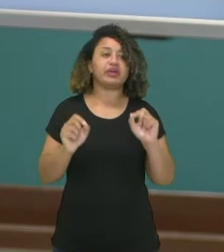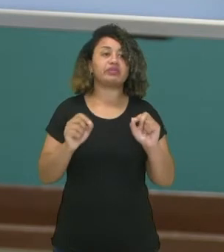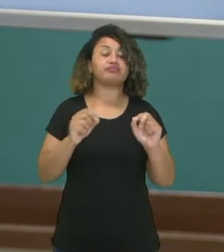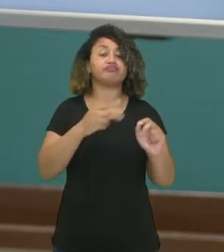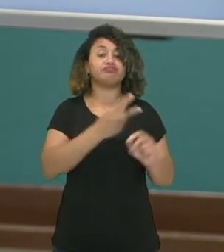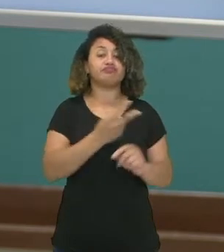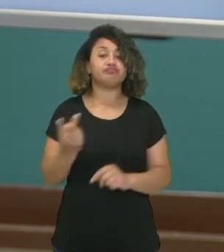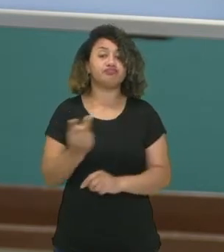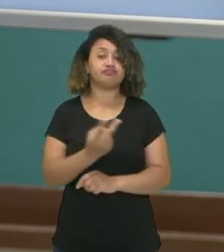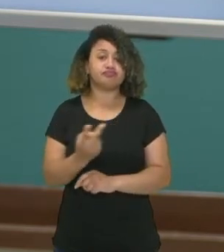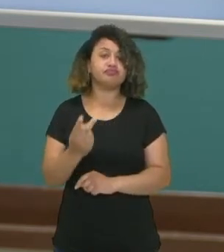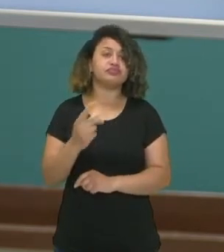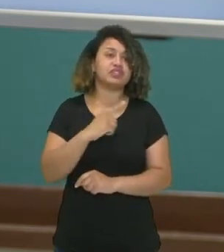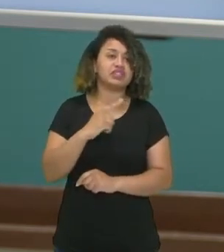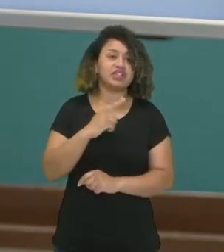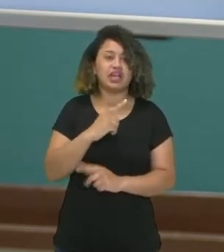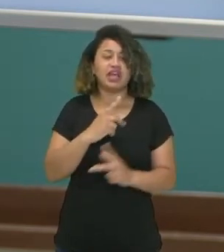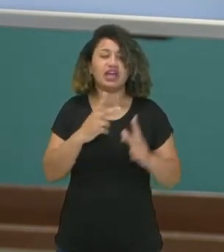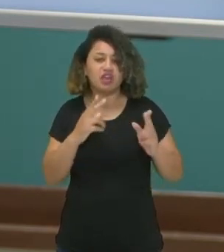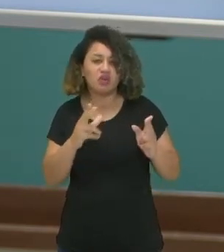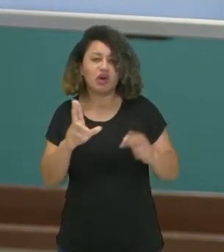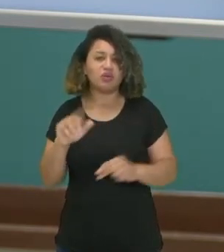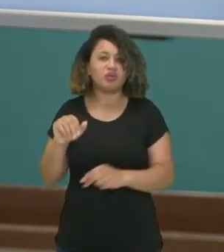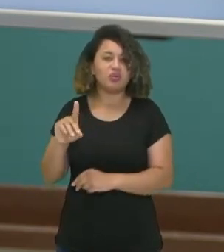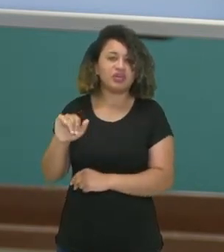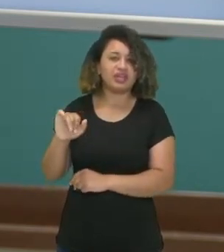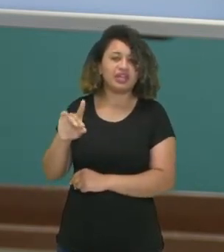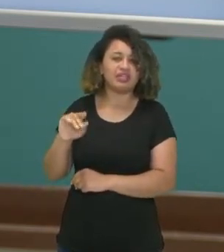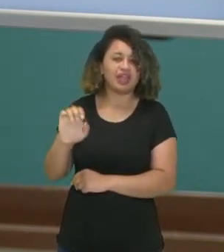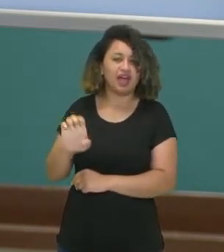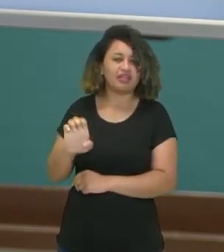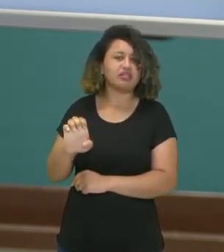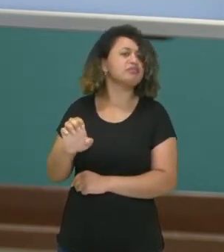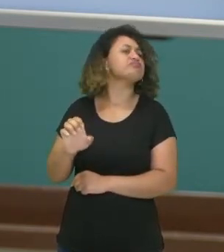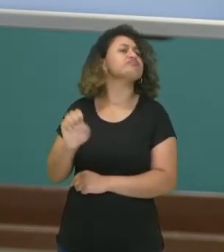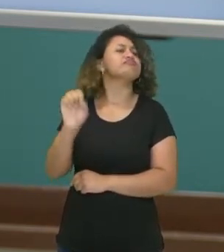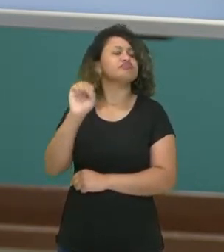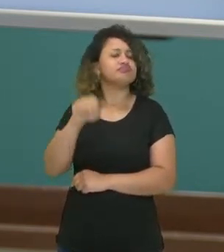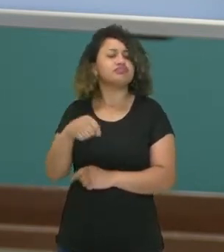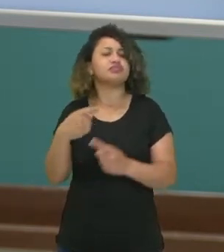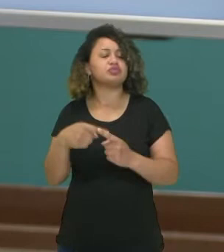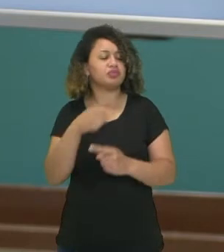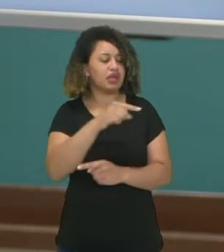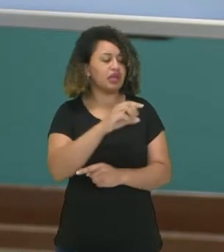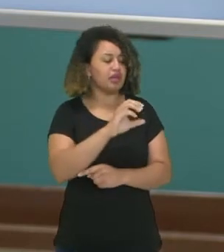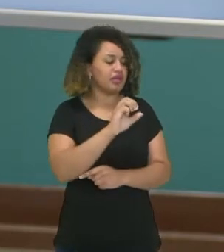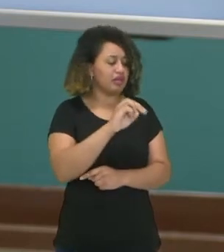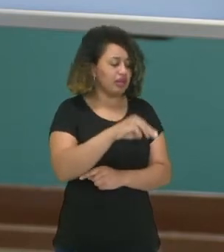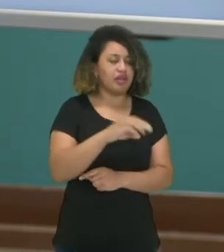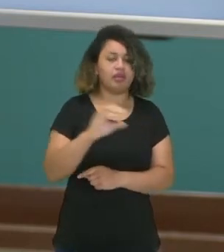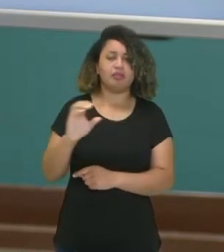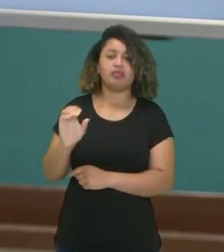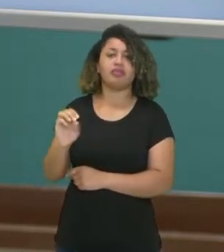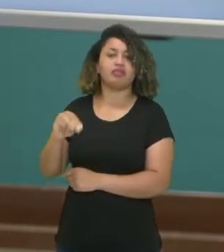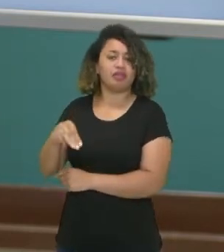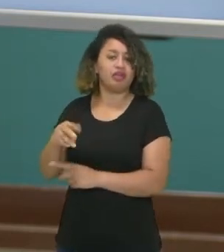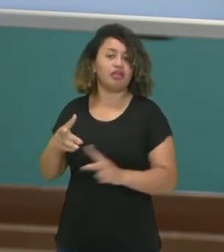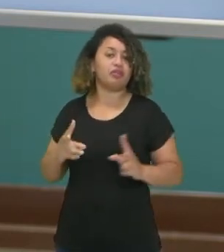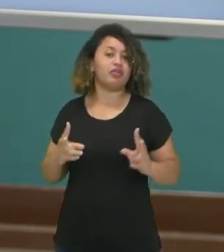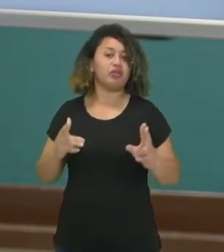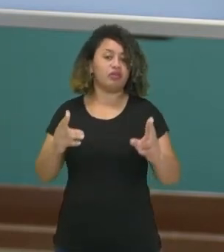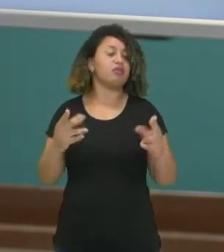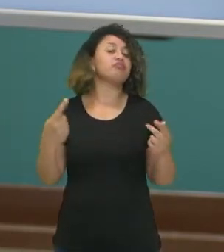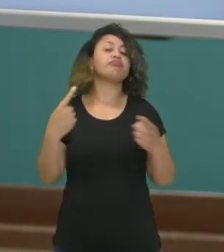figuras possuem a mesma unidade de medida? Sim, as duas estão em centímetros.